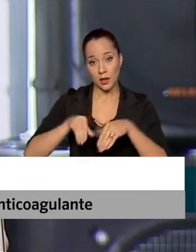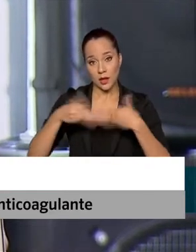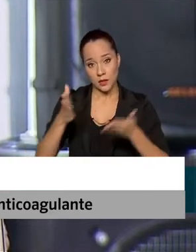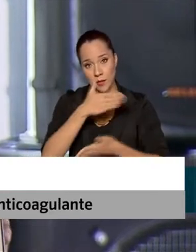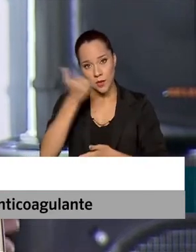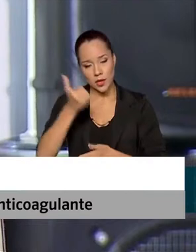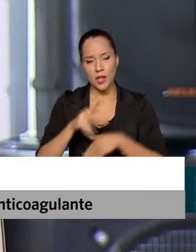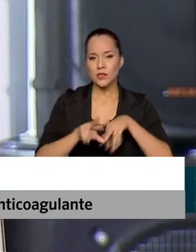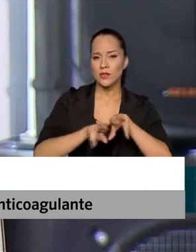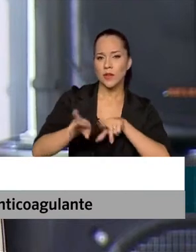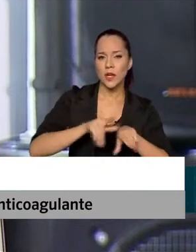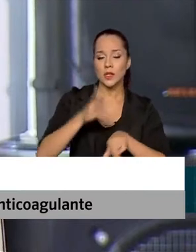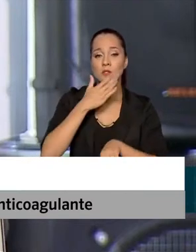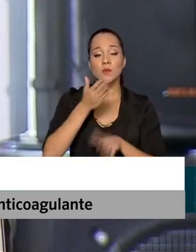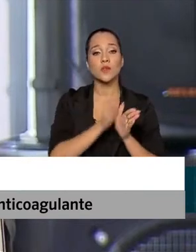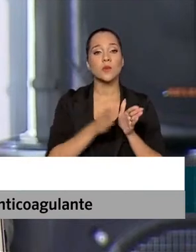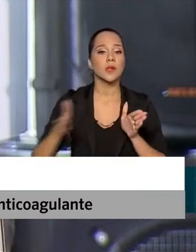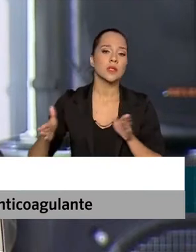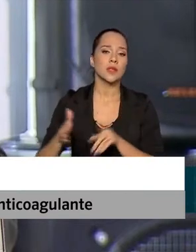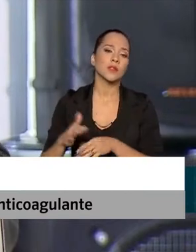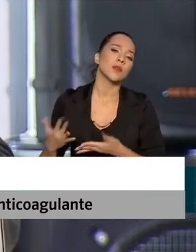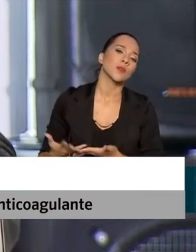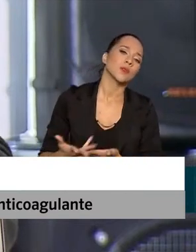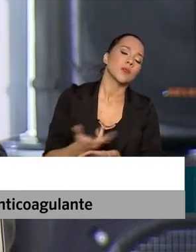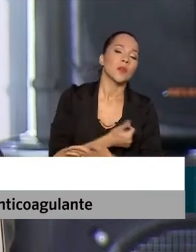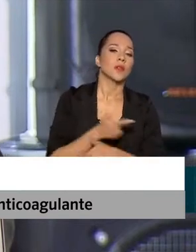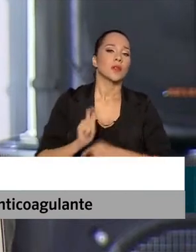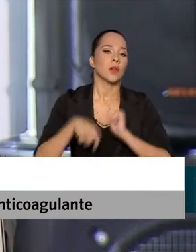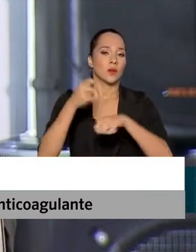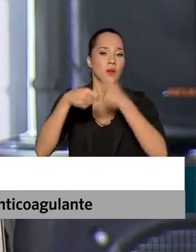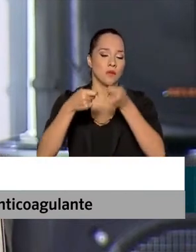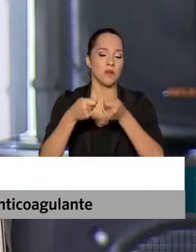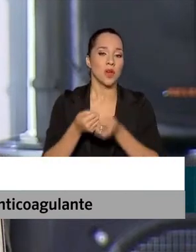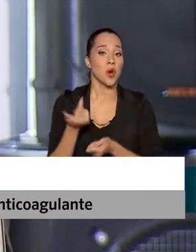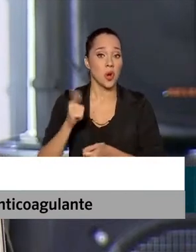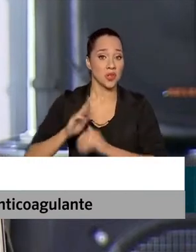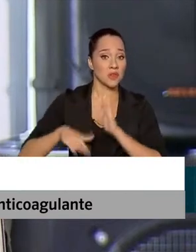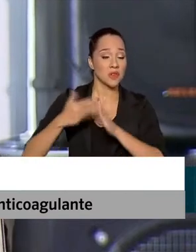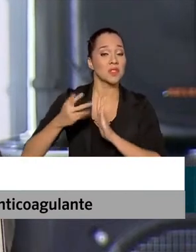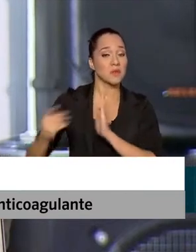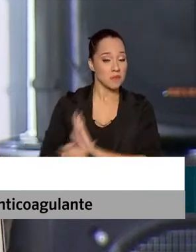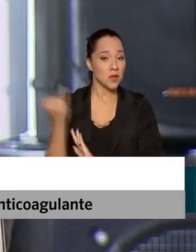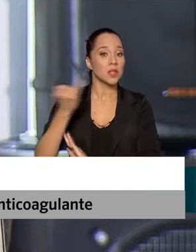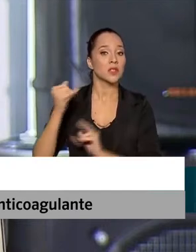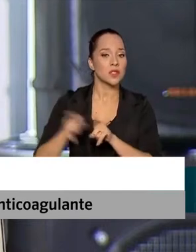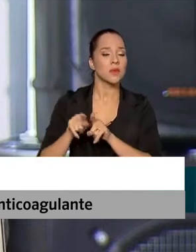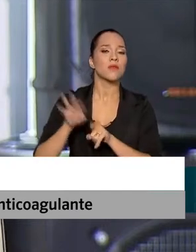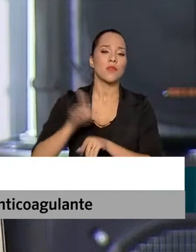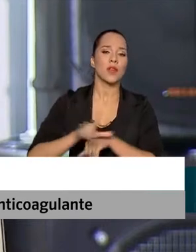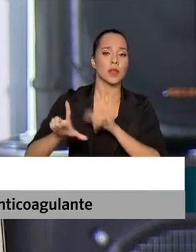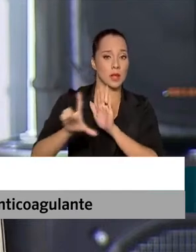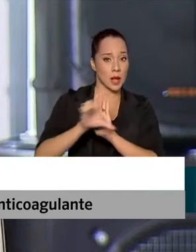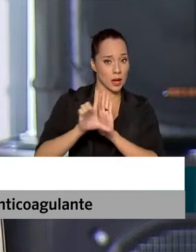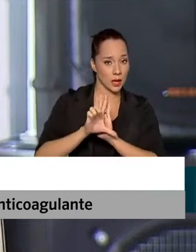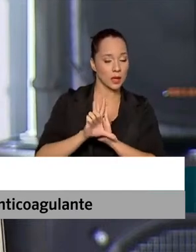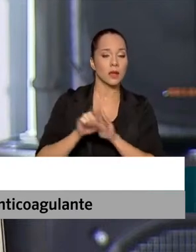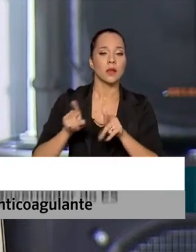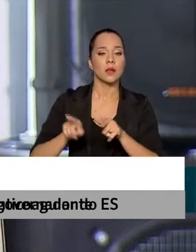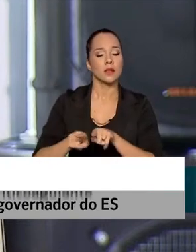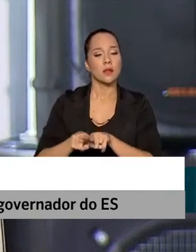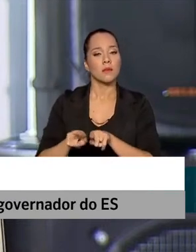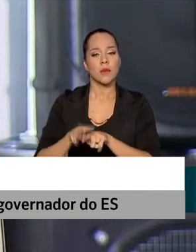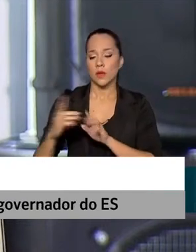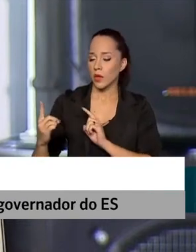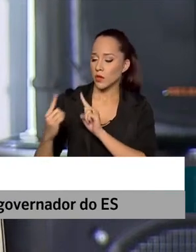melhorados diversos processos, trazendo agilidade e economia. Outro avanço significativo foi na legislação e no